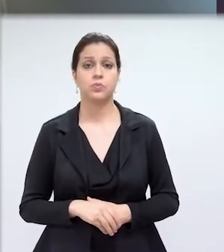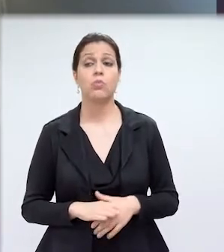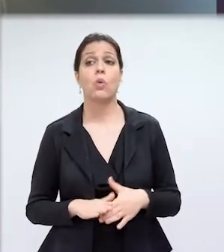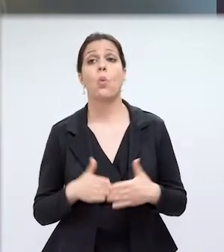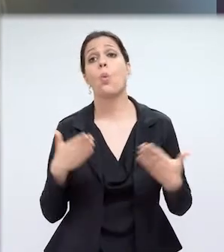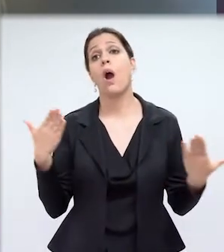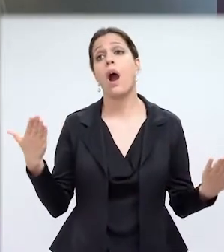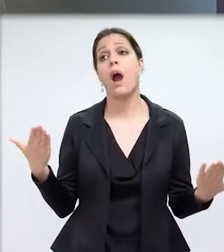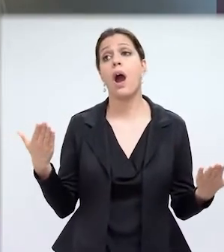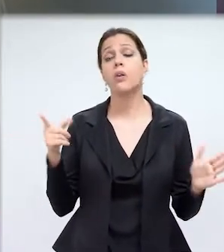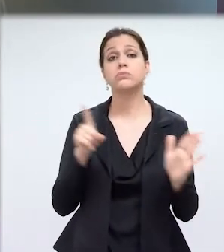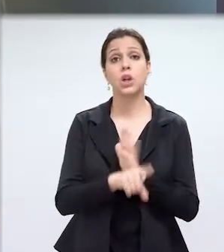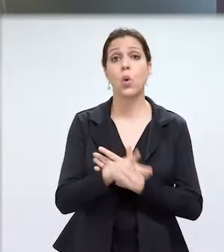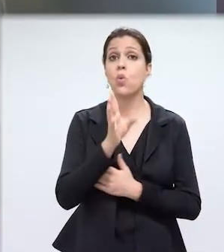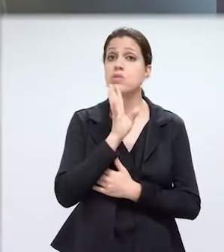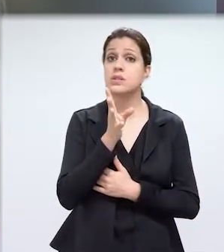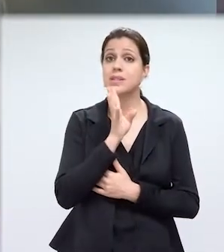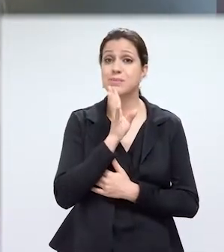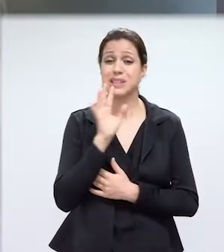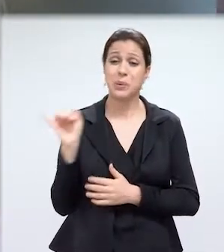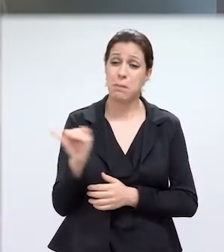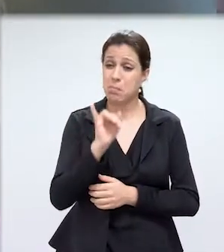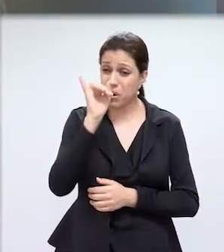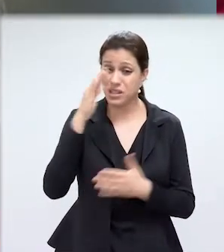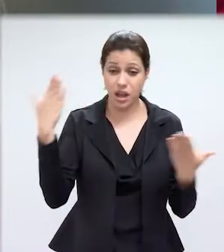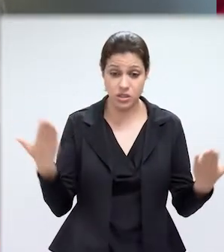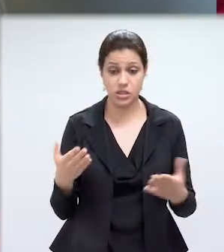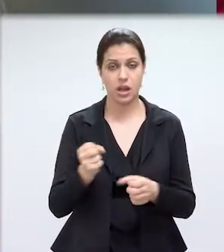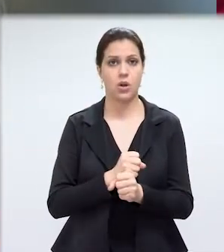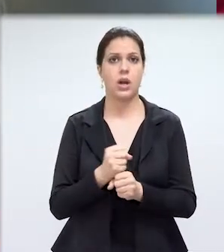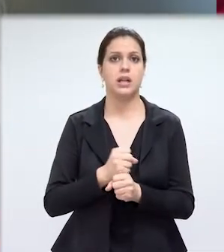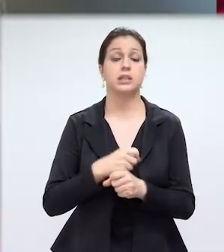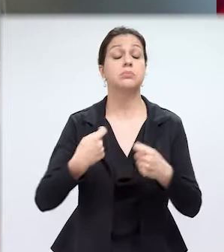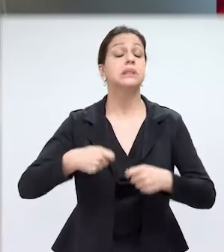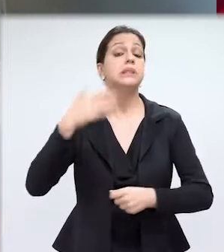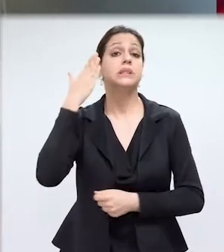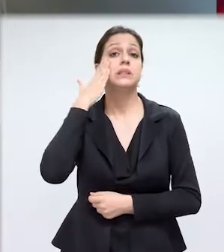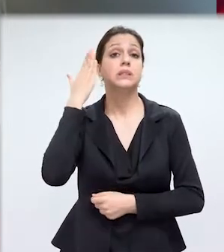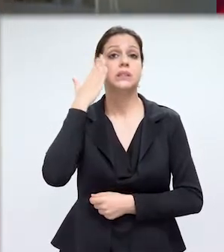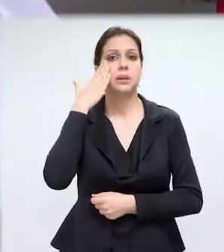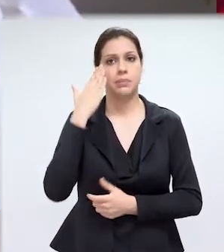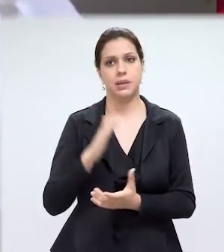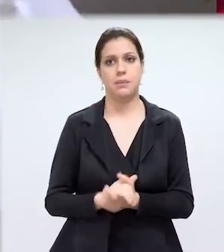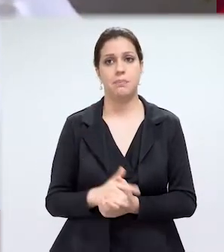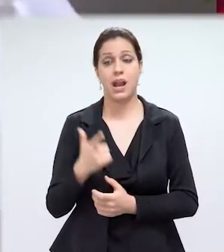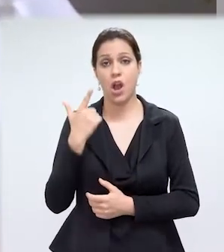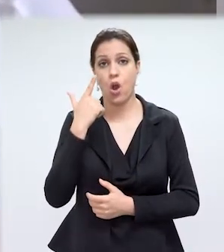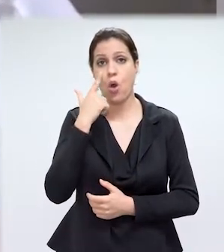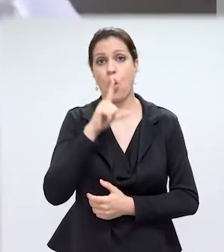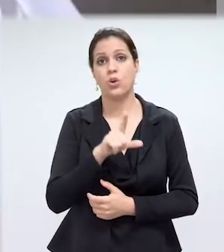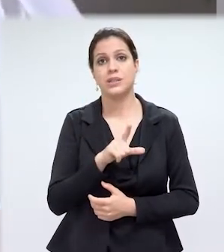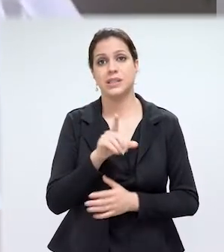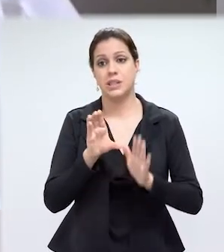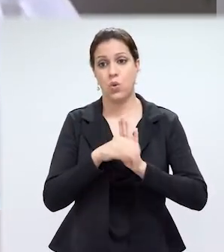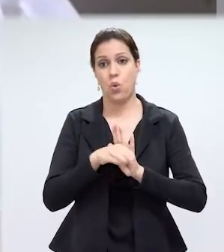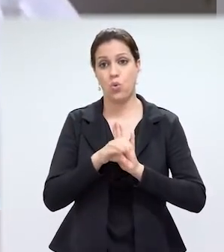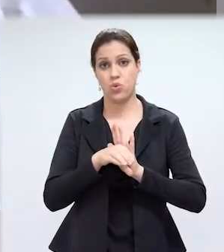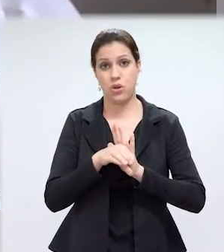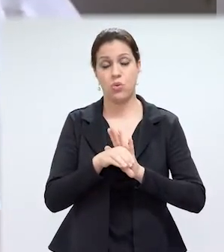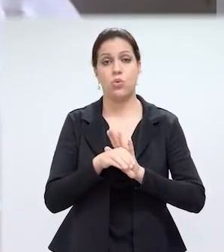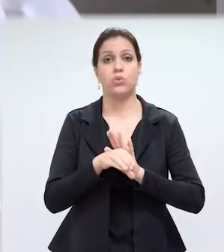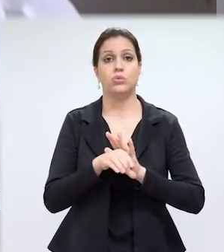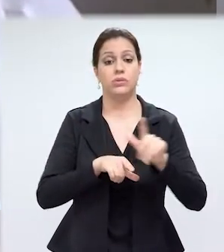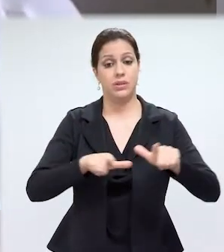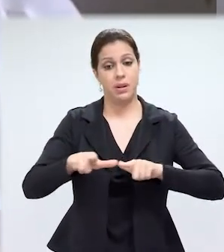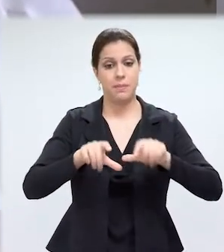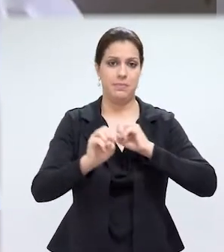né? Quais são aqueles conhecimentos que são pré-requisitos para que o